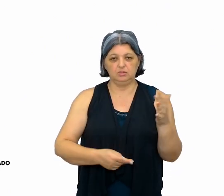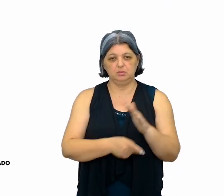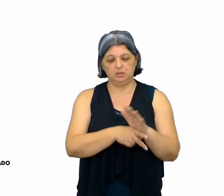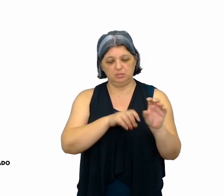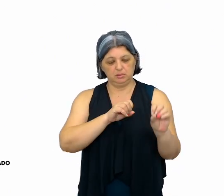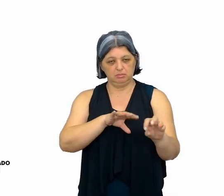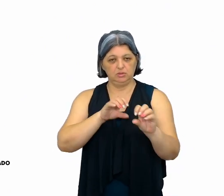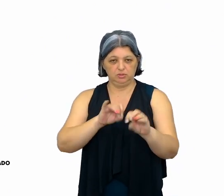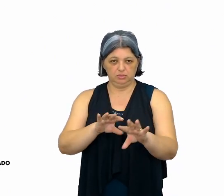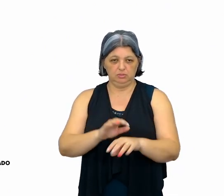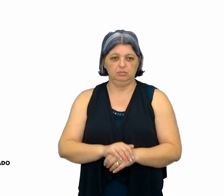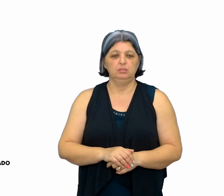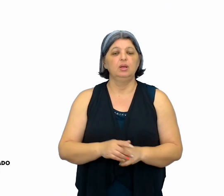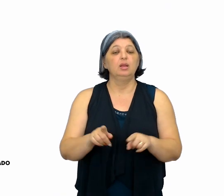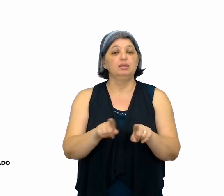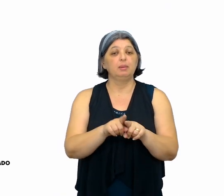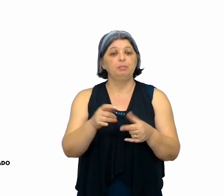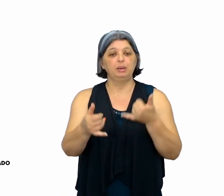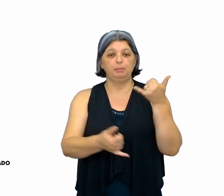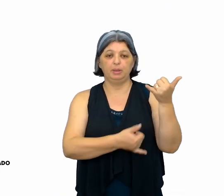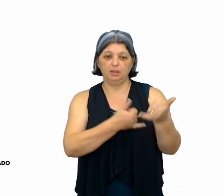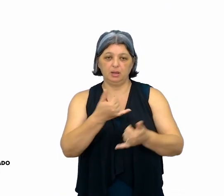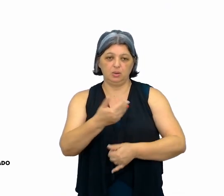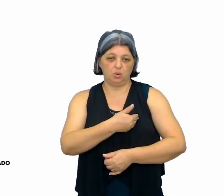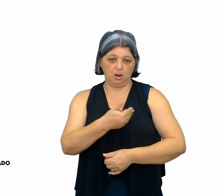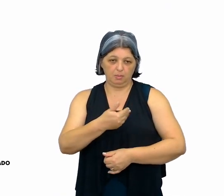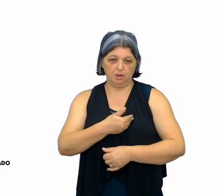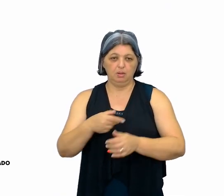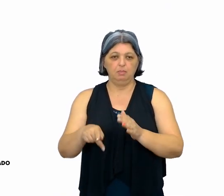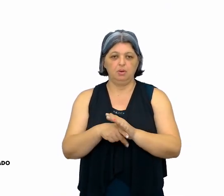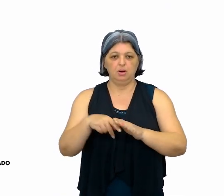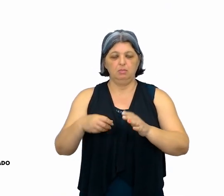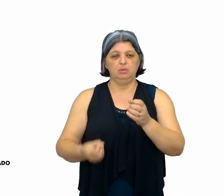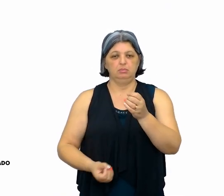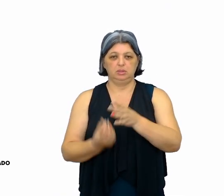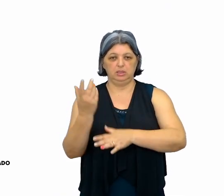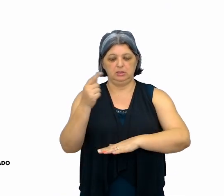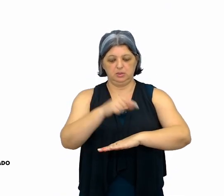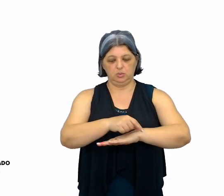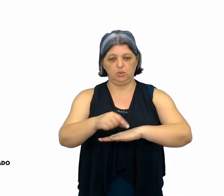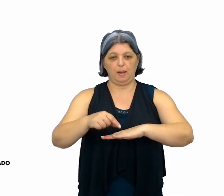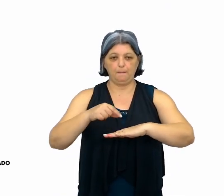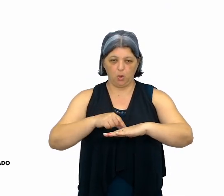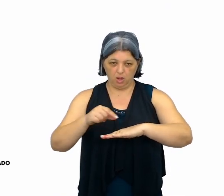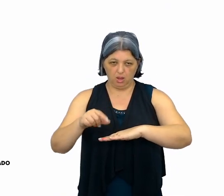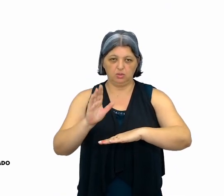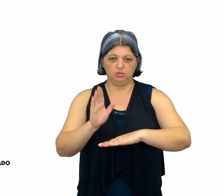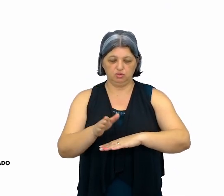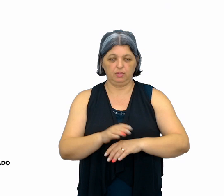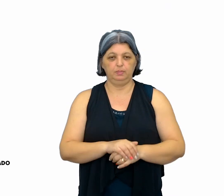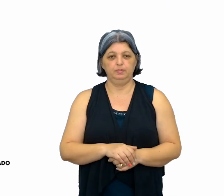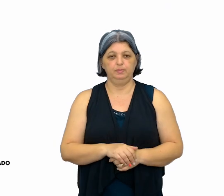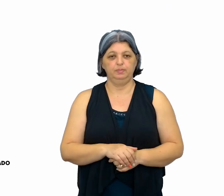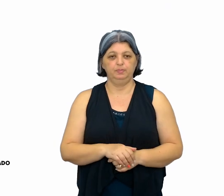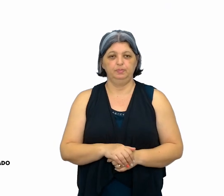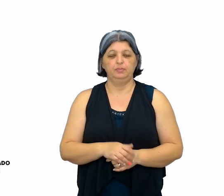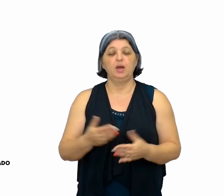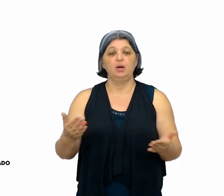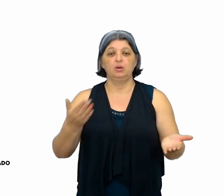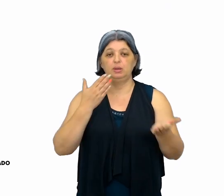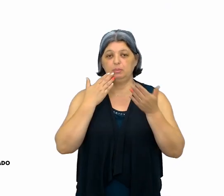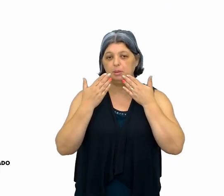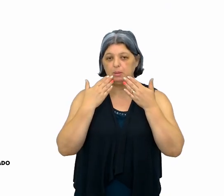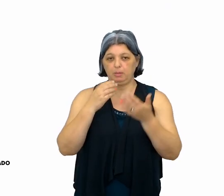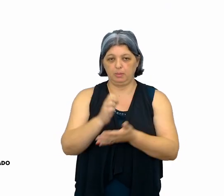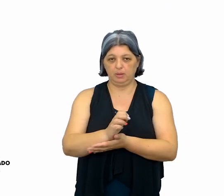e jogar com os colegas o jogo de tabuleiro produzido. Muito bem, vamos dar mais uma conversadinha sobre